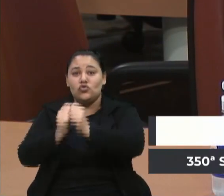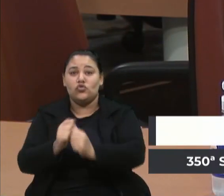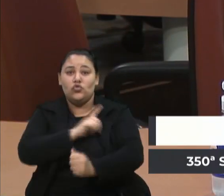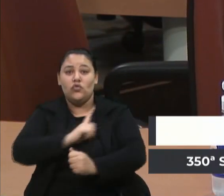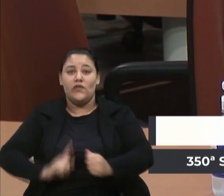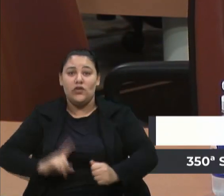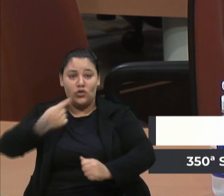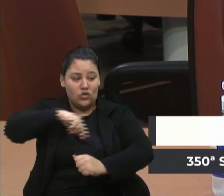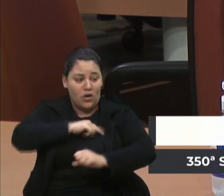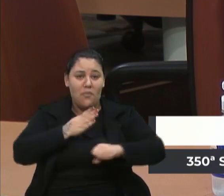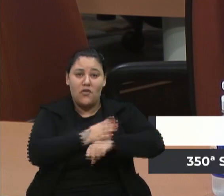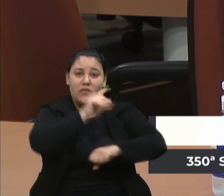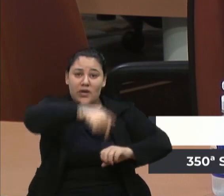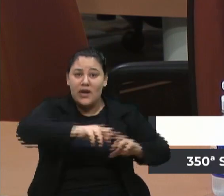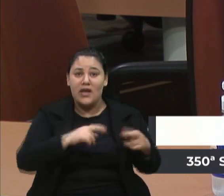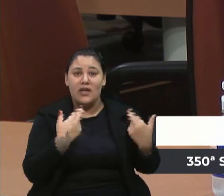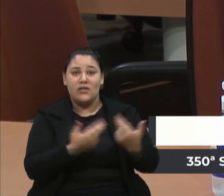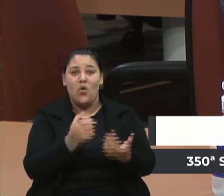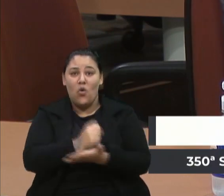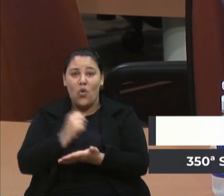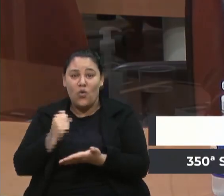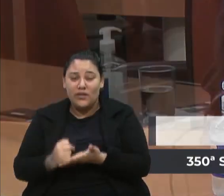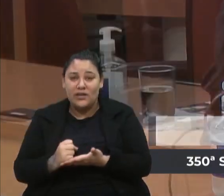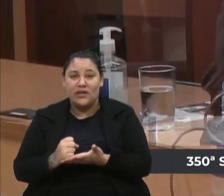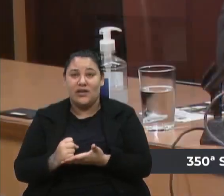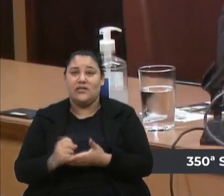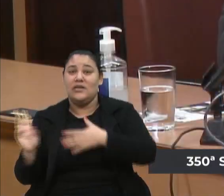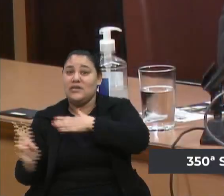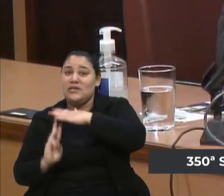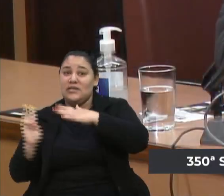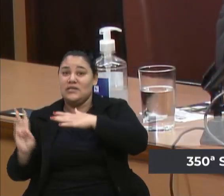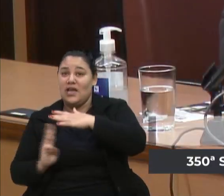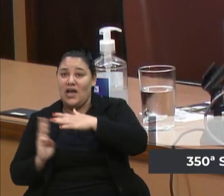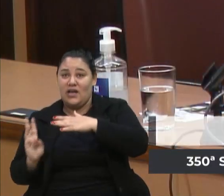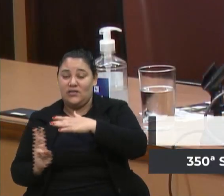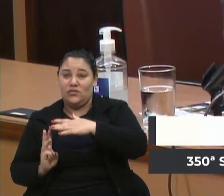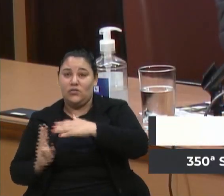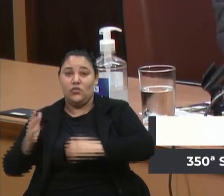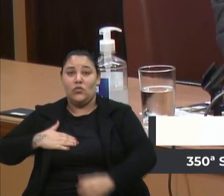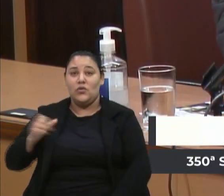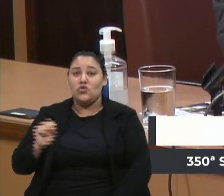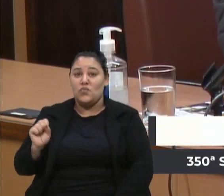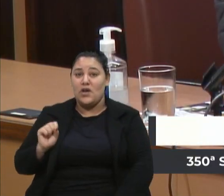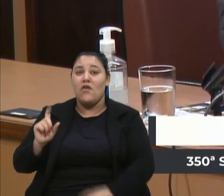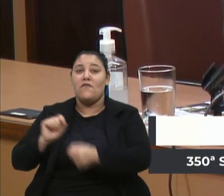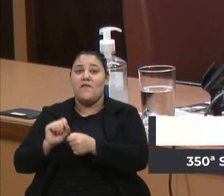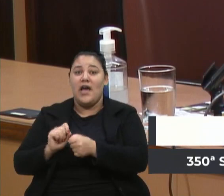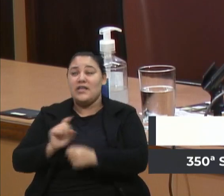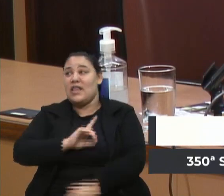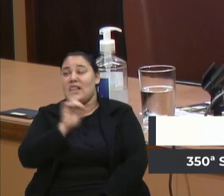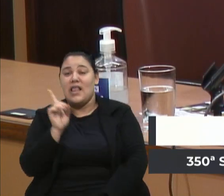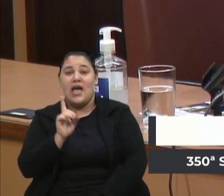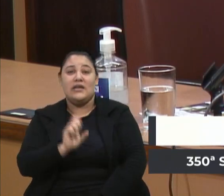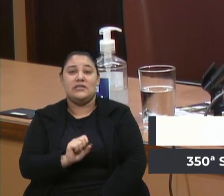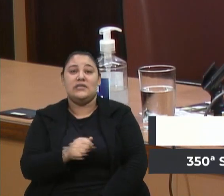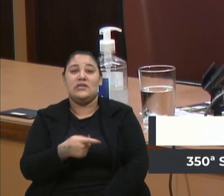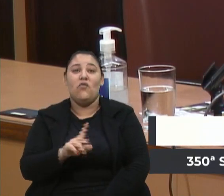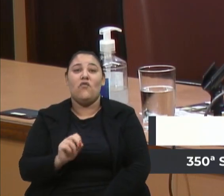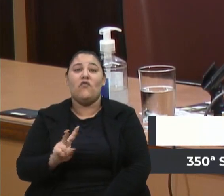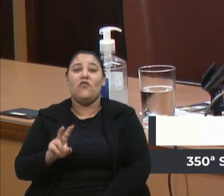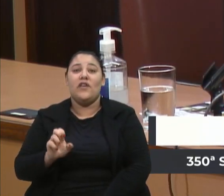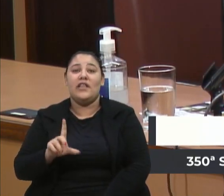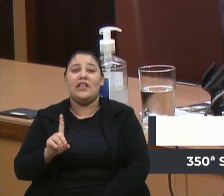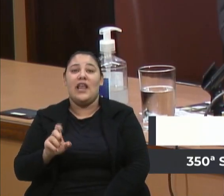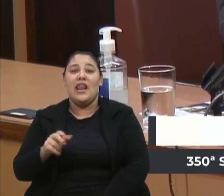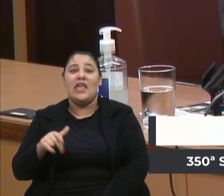aprovou aqui, contratar essa equipe de médicos, que o meu sobrinho presta serviço São Vedelino há 12 anos. Então,